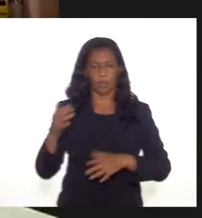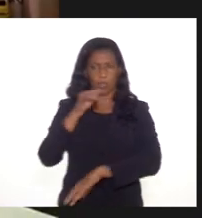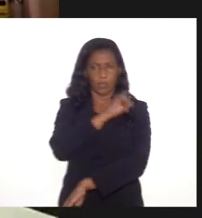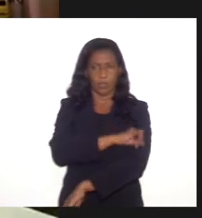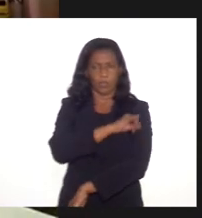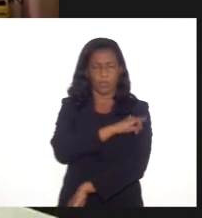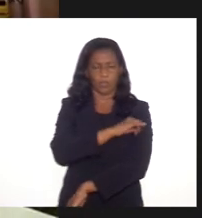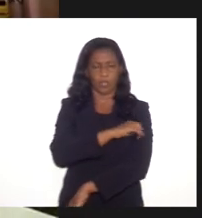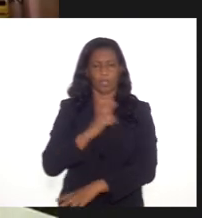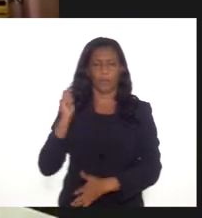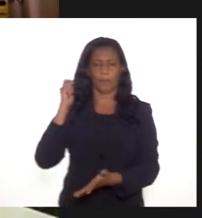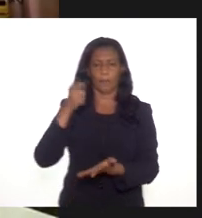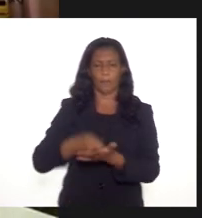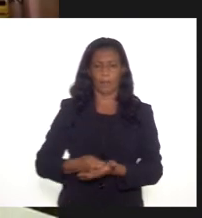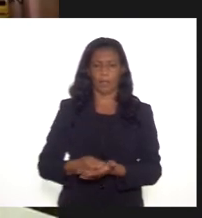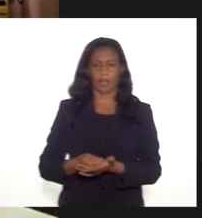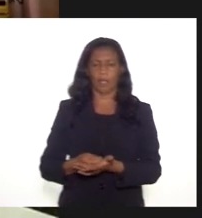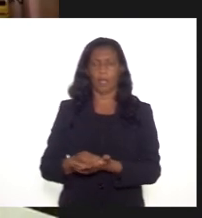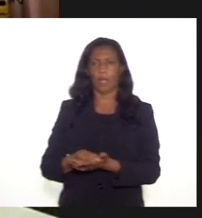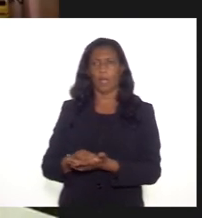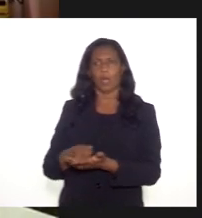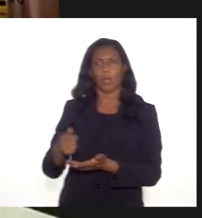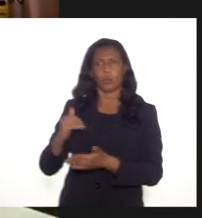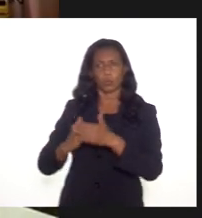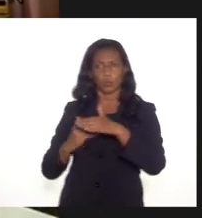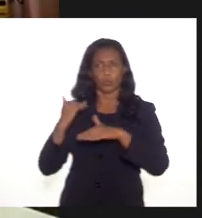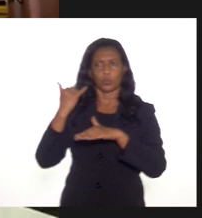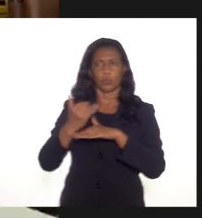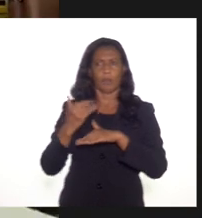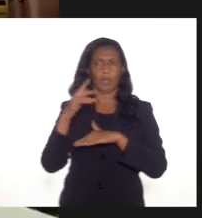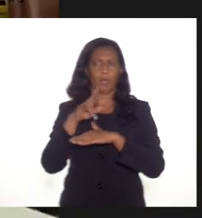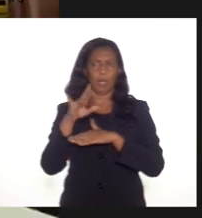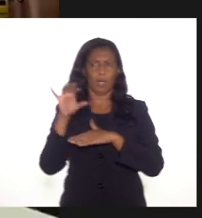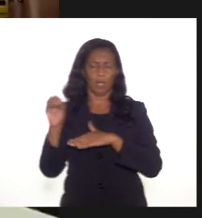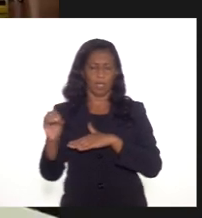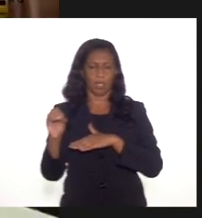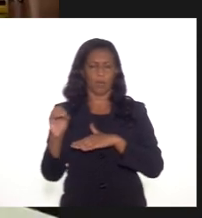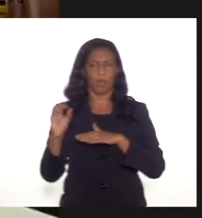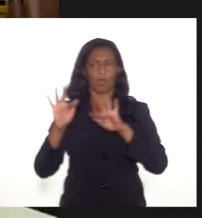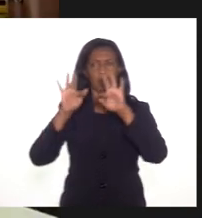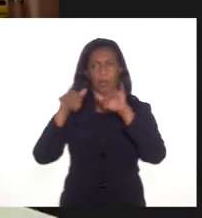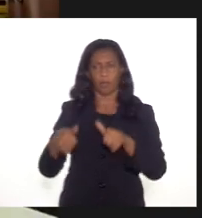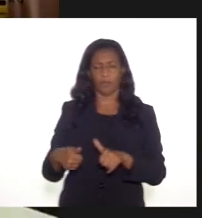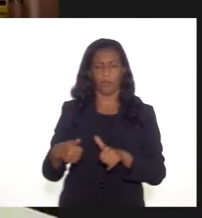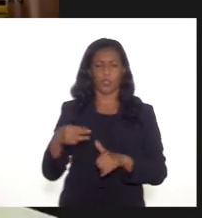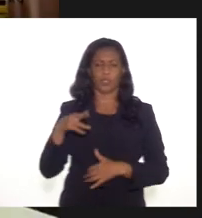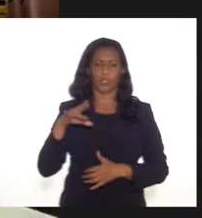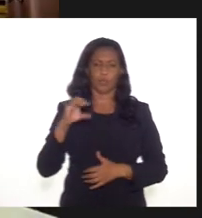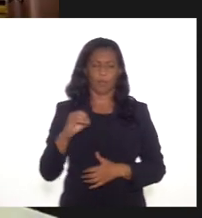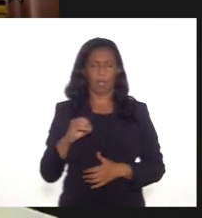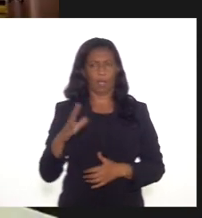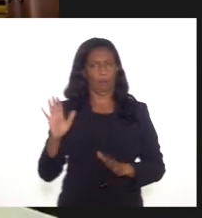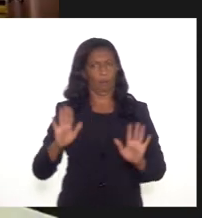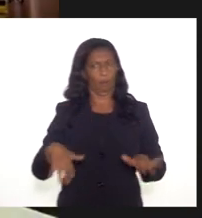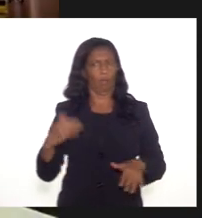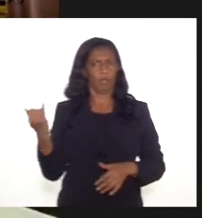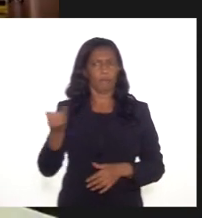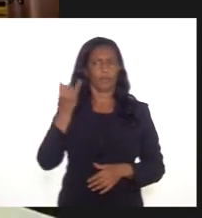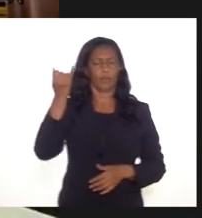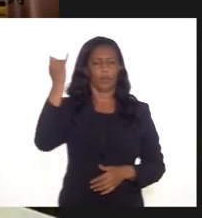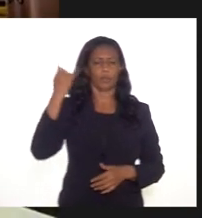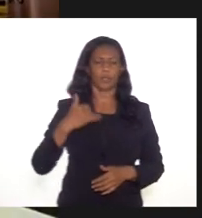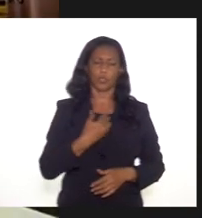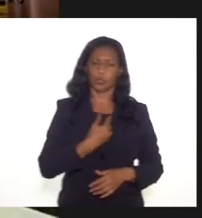comprometeu em pagar o Supera Rio até o final do mês de maio. Ora, é muito importante